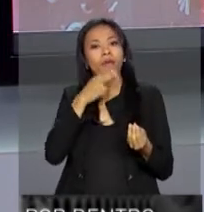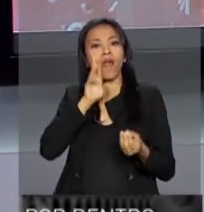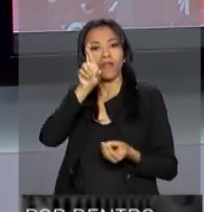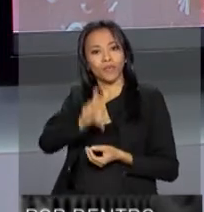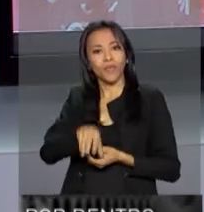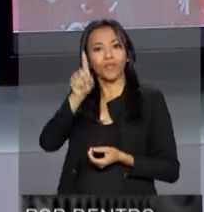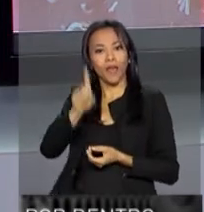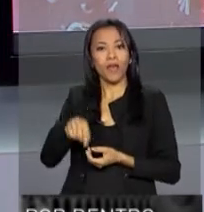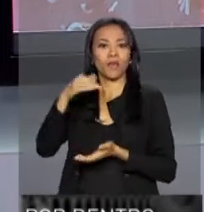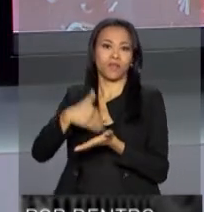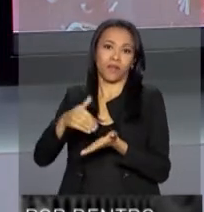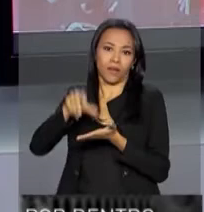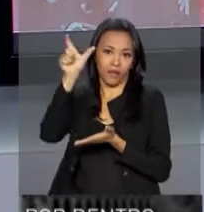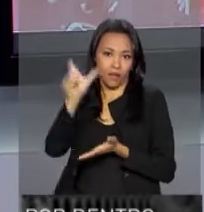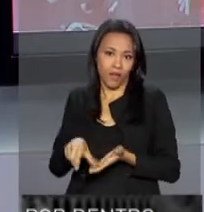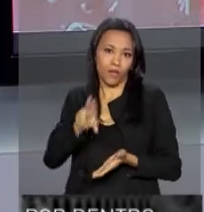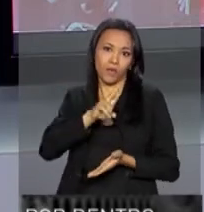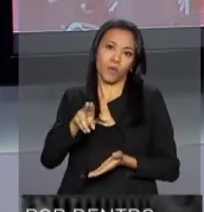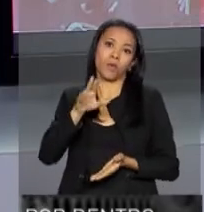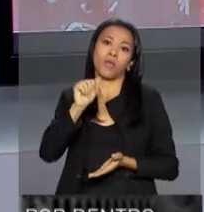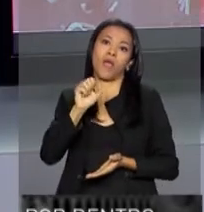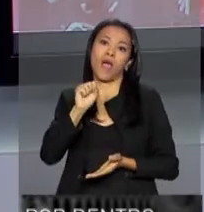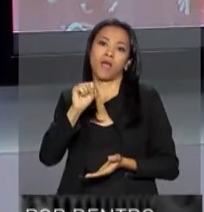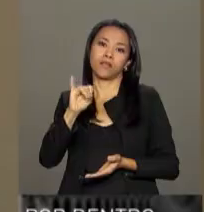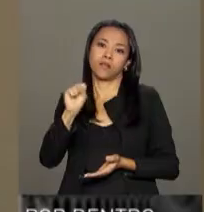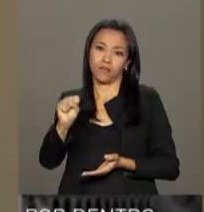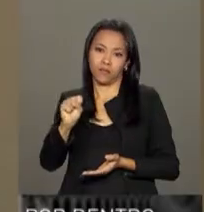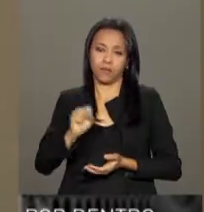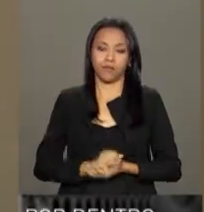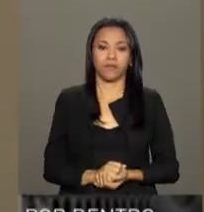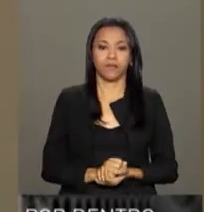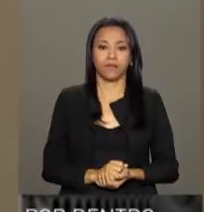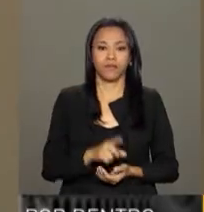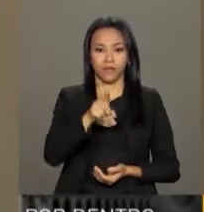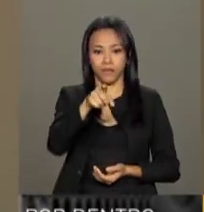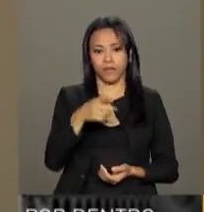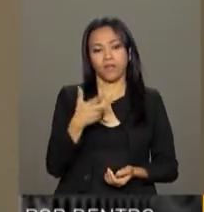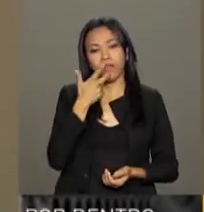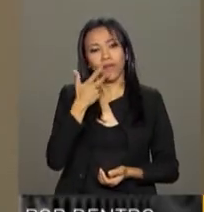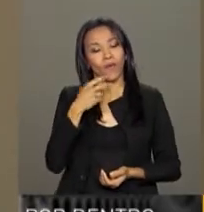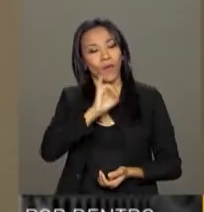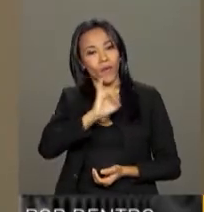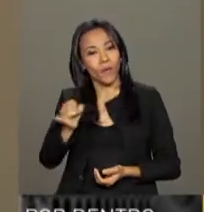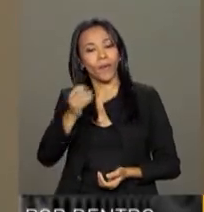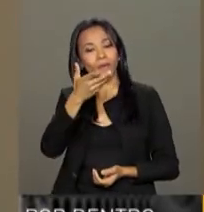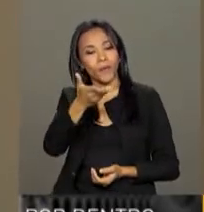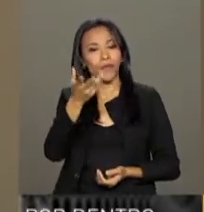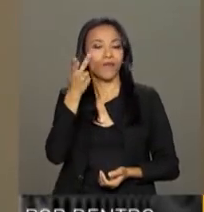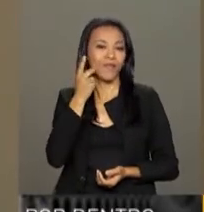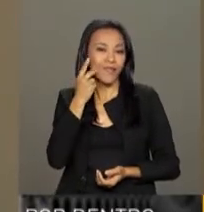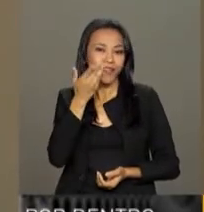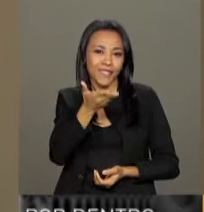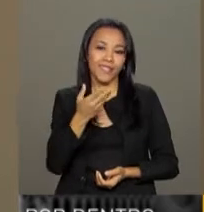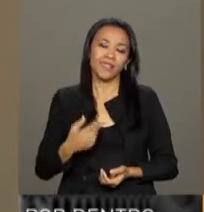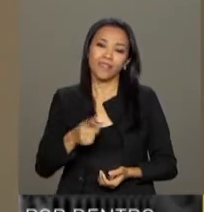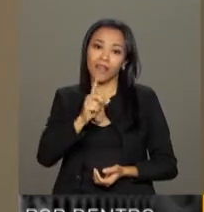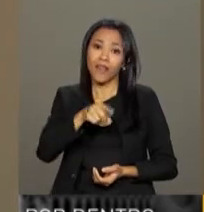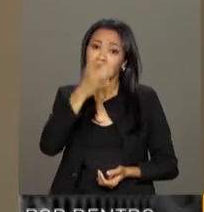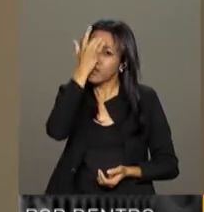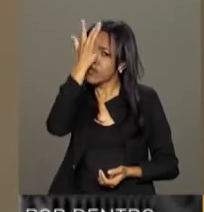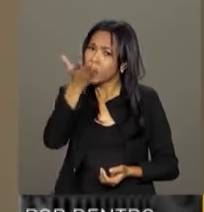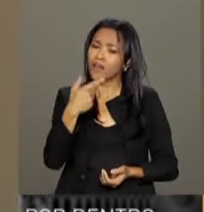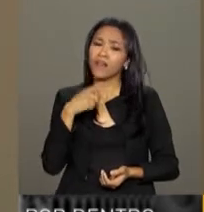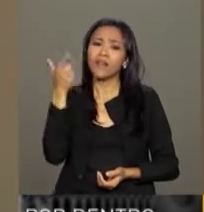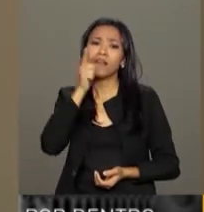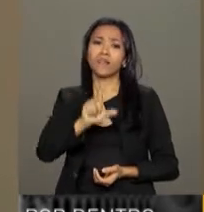secretário nacional de juventude assis filho o lado de ana é doce olhar quero dizer pra você que é muito fácil ter acesso